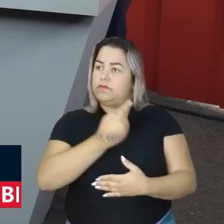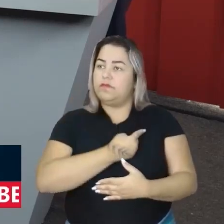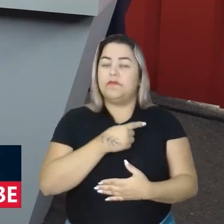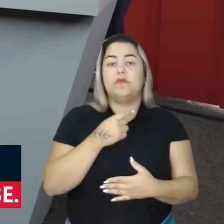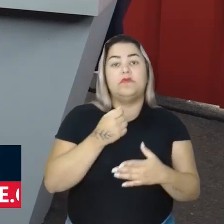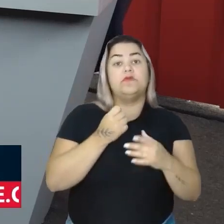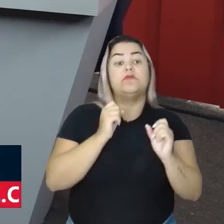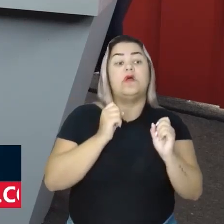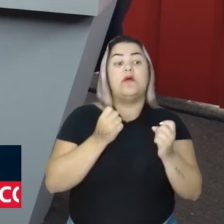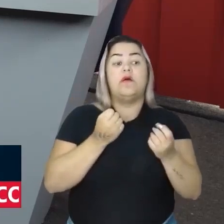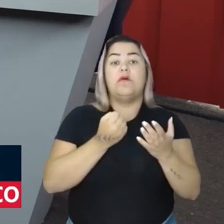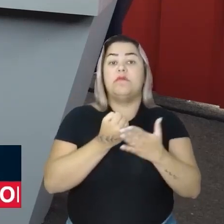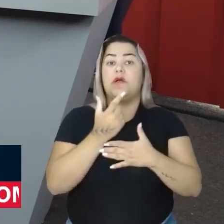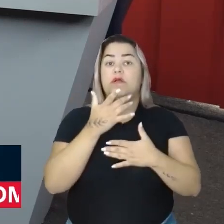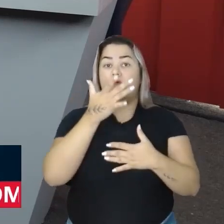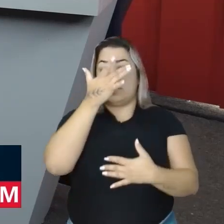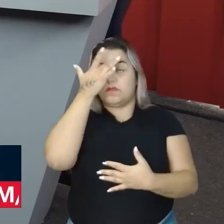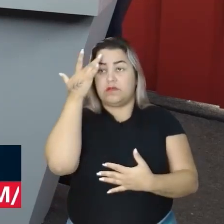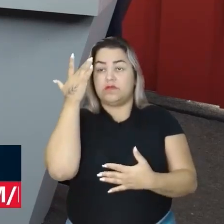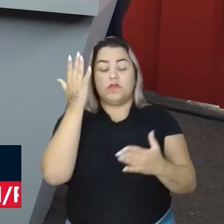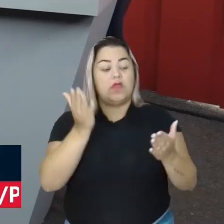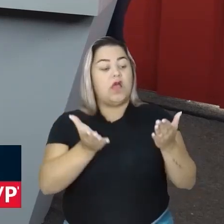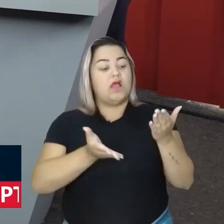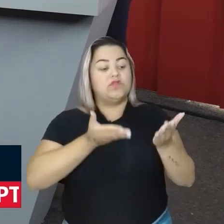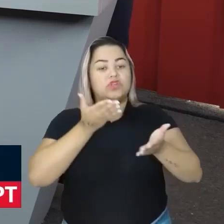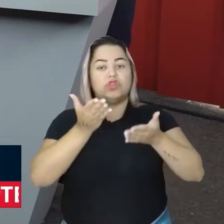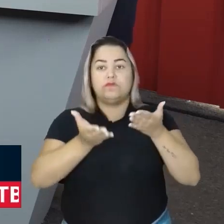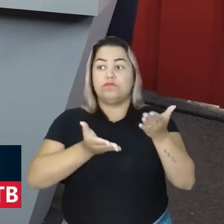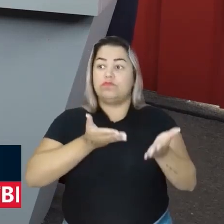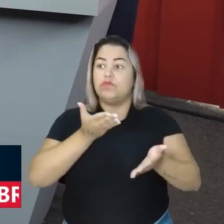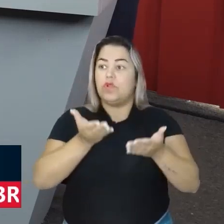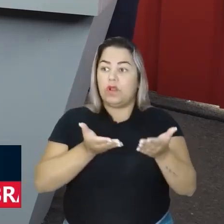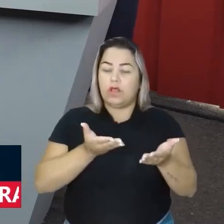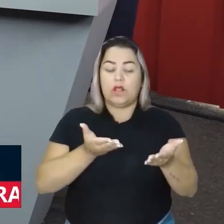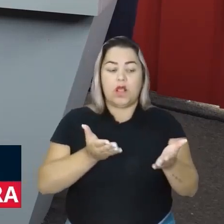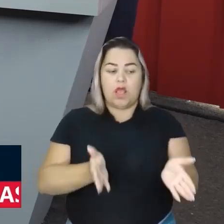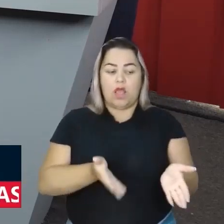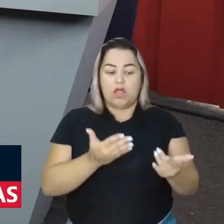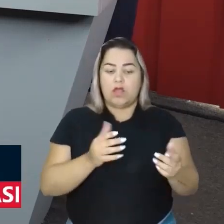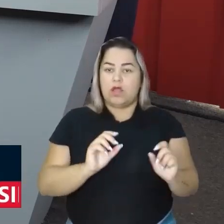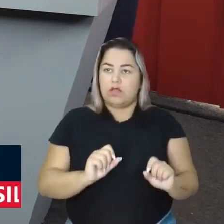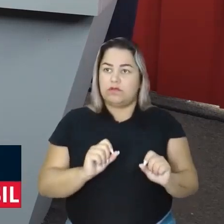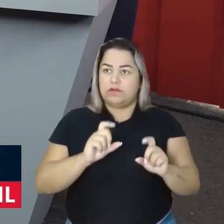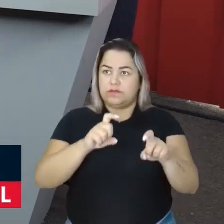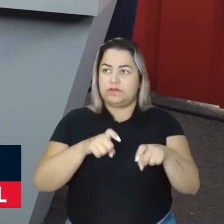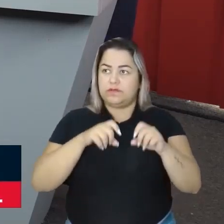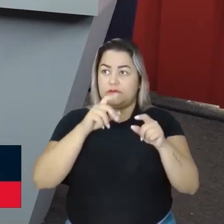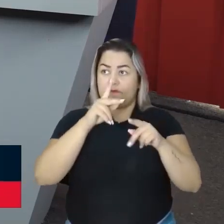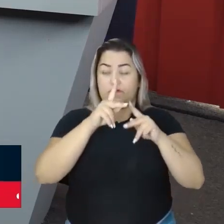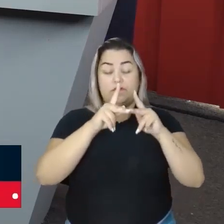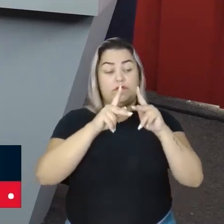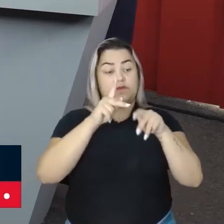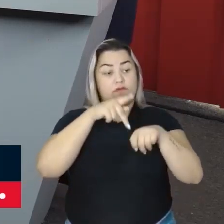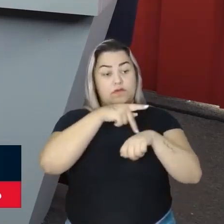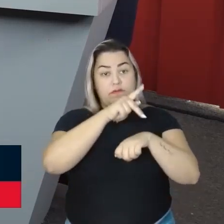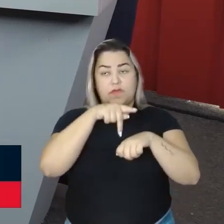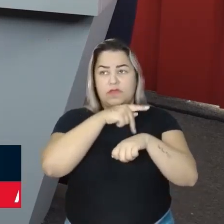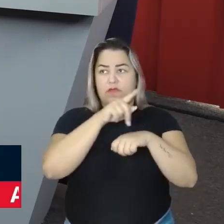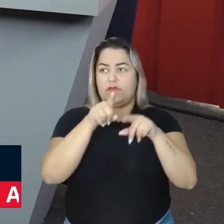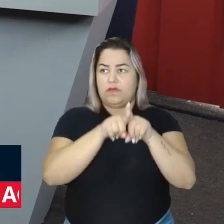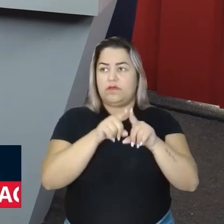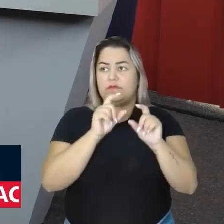de quem? Nós estamos estimulando os agricultores do país, os assentados da reforma